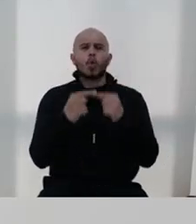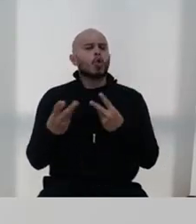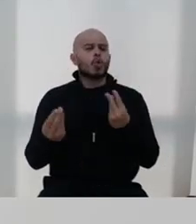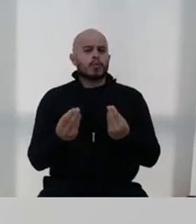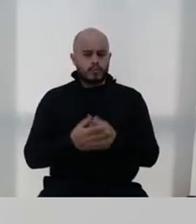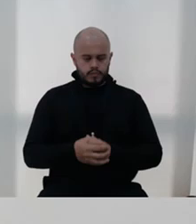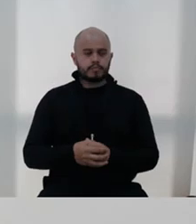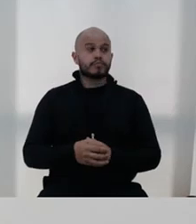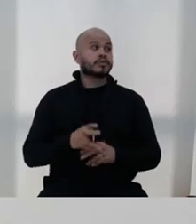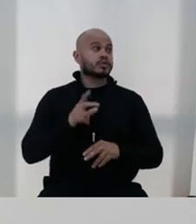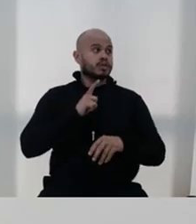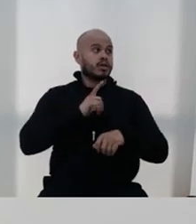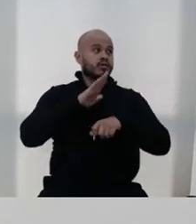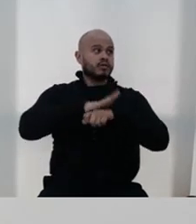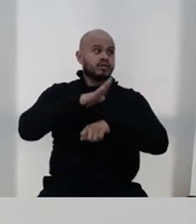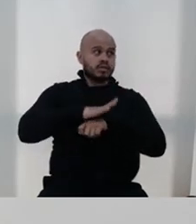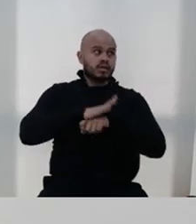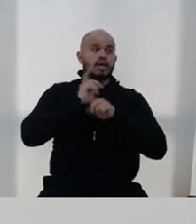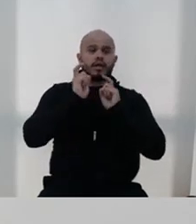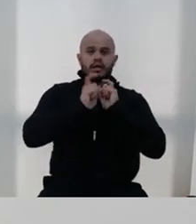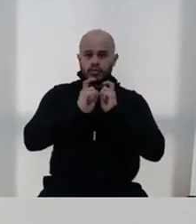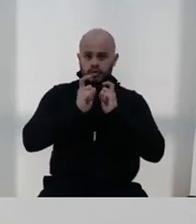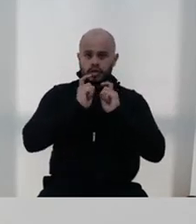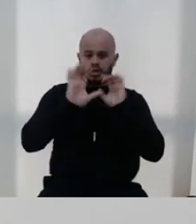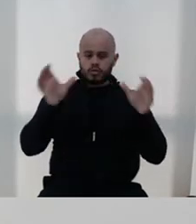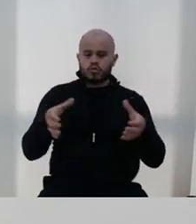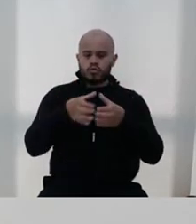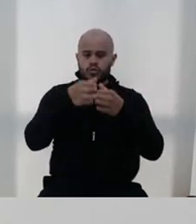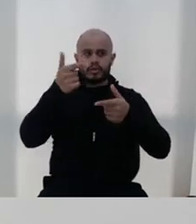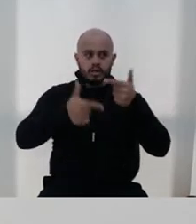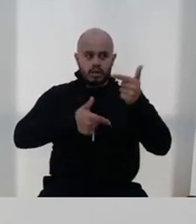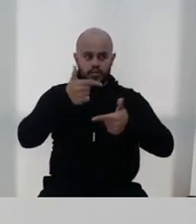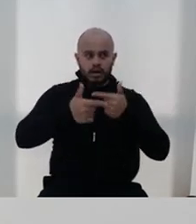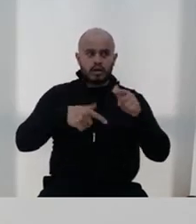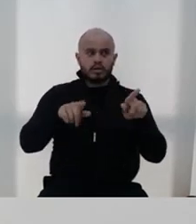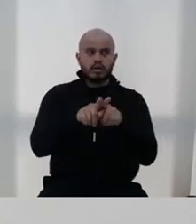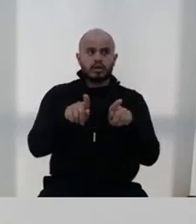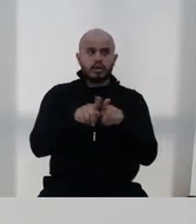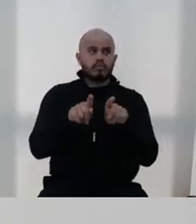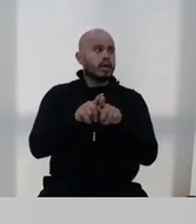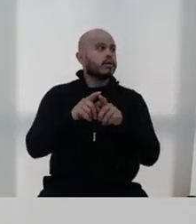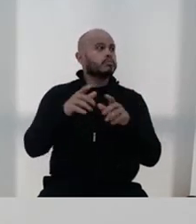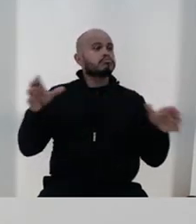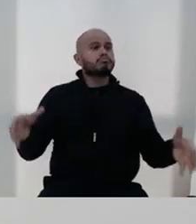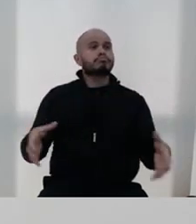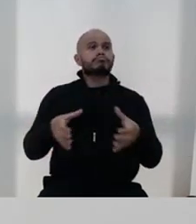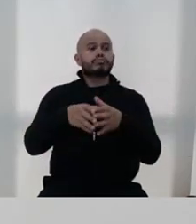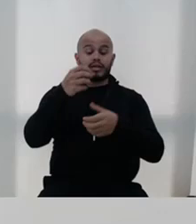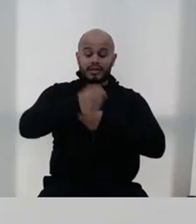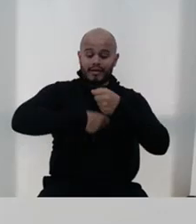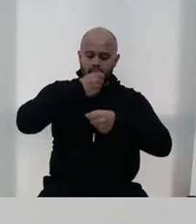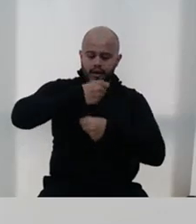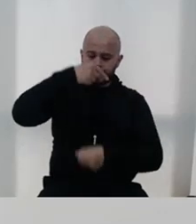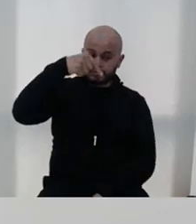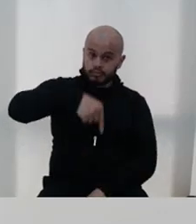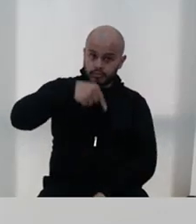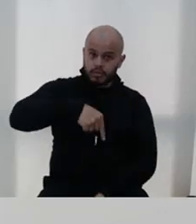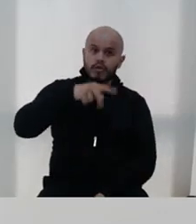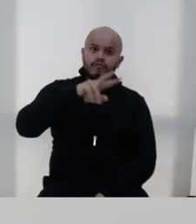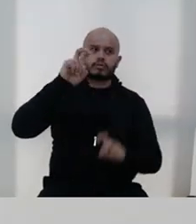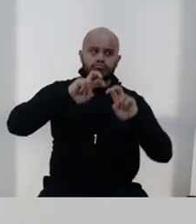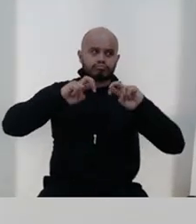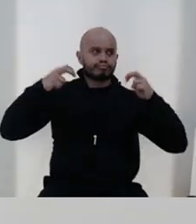previsão de realização de mais uma reunião do grupo de trabalho e uma plenária ainda esse ano, e posteriormente